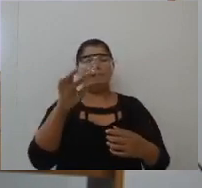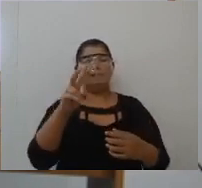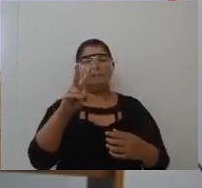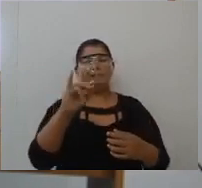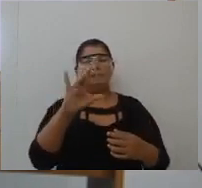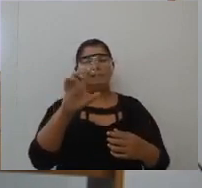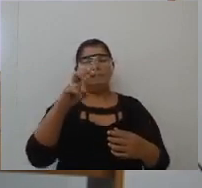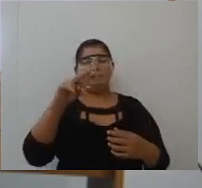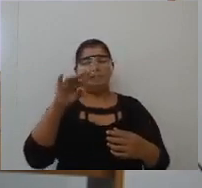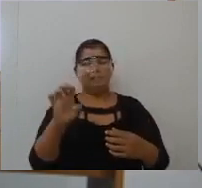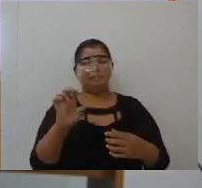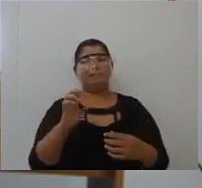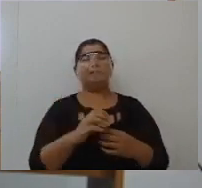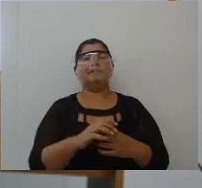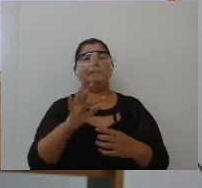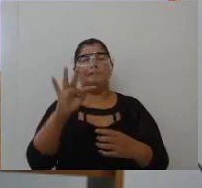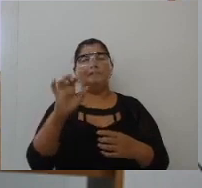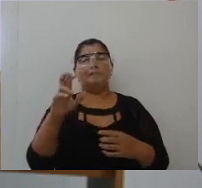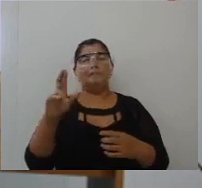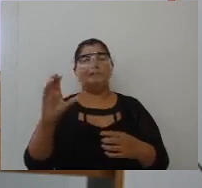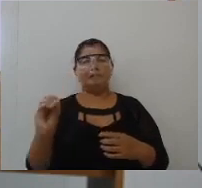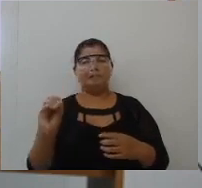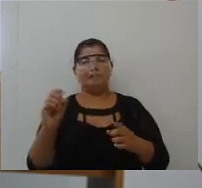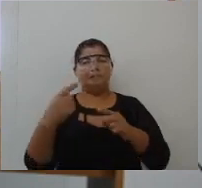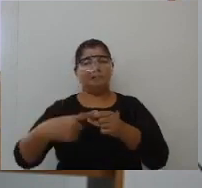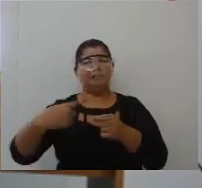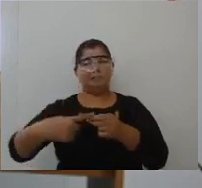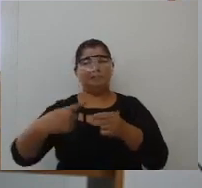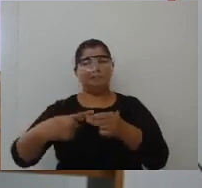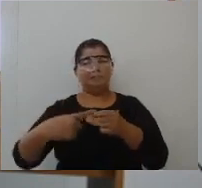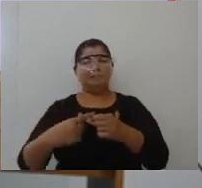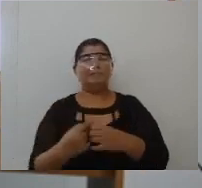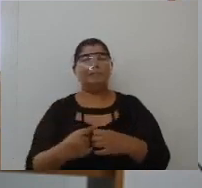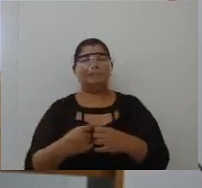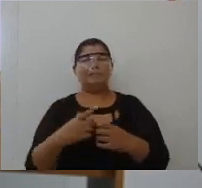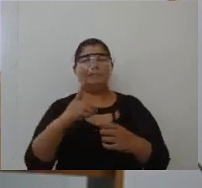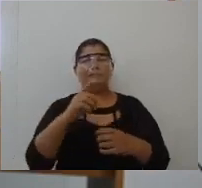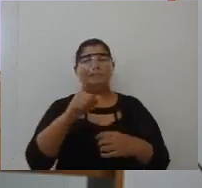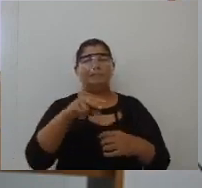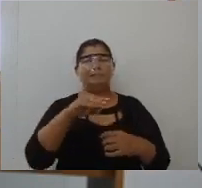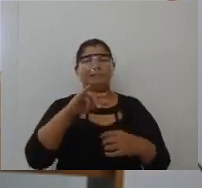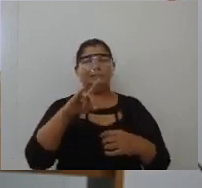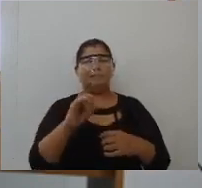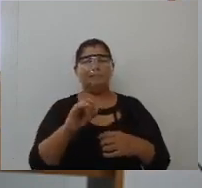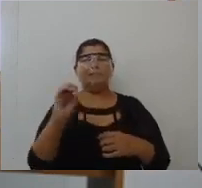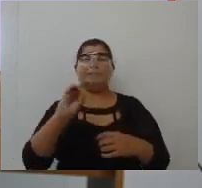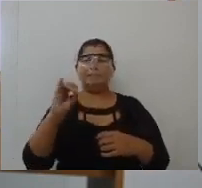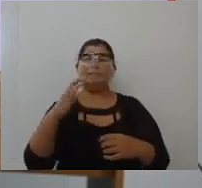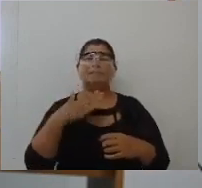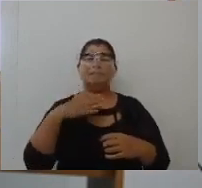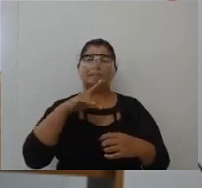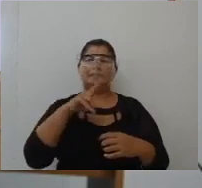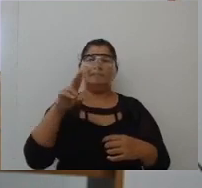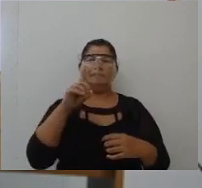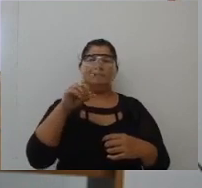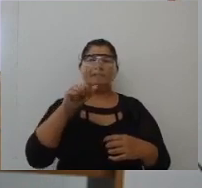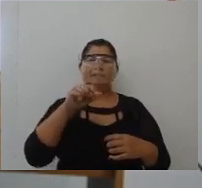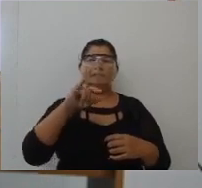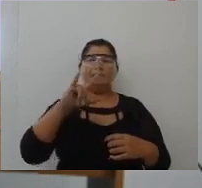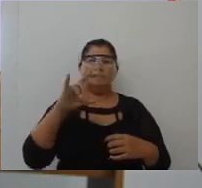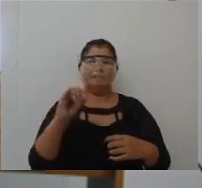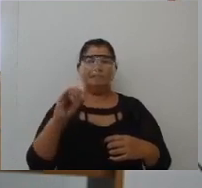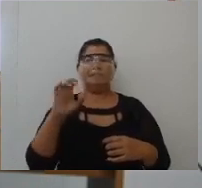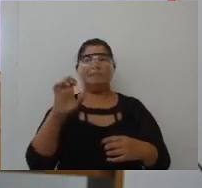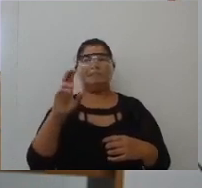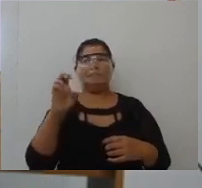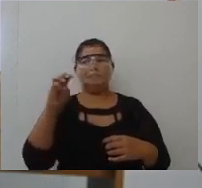abraço, Camille. Deixa eu ver, vamos estudar. Danilo Henrique. Oi, meu nome é Danilo e sou da EREM Maria